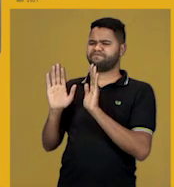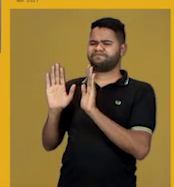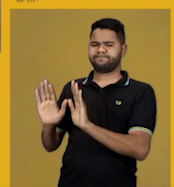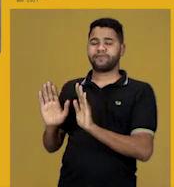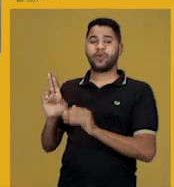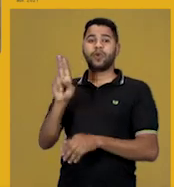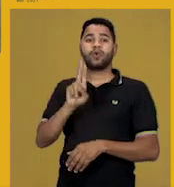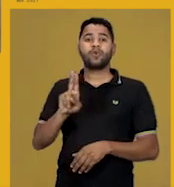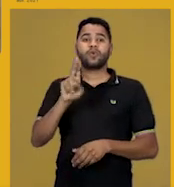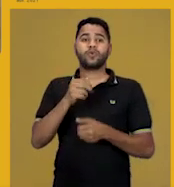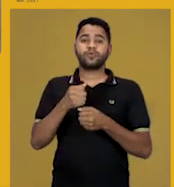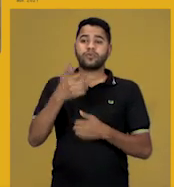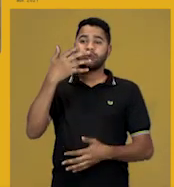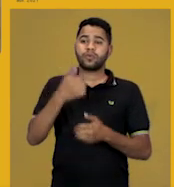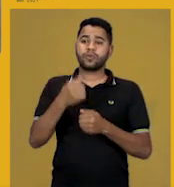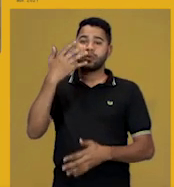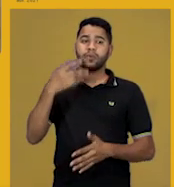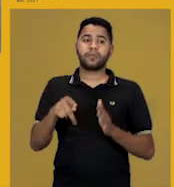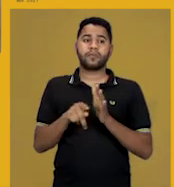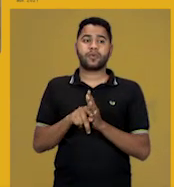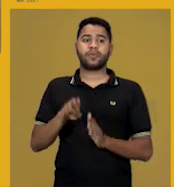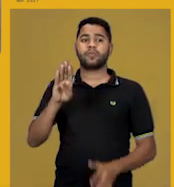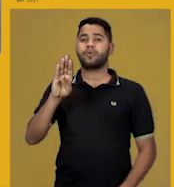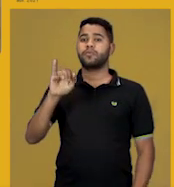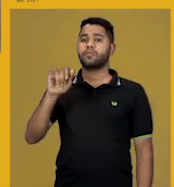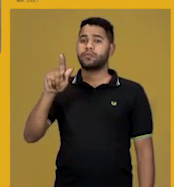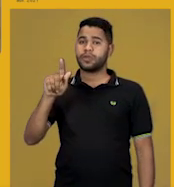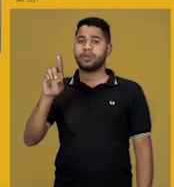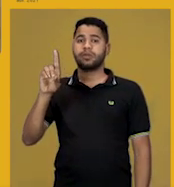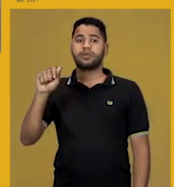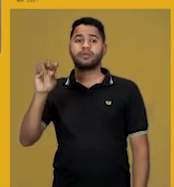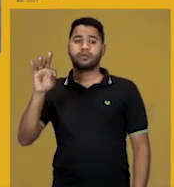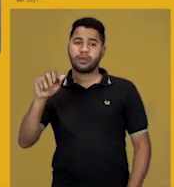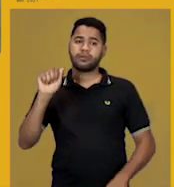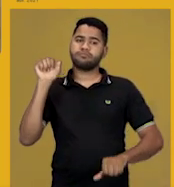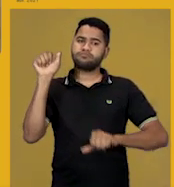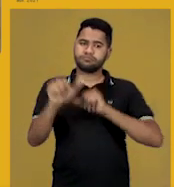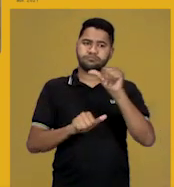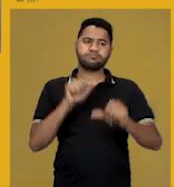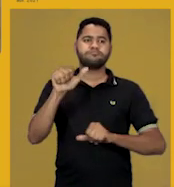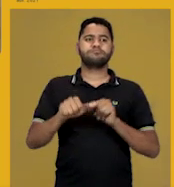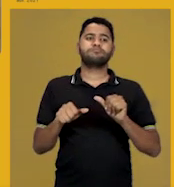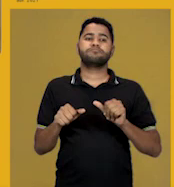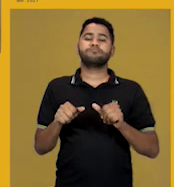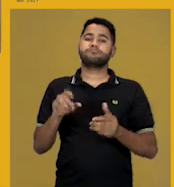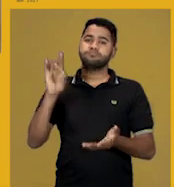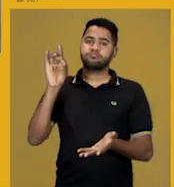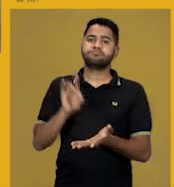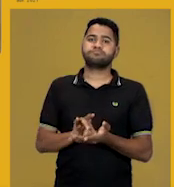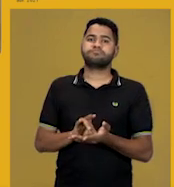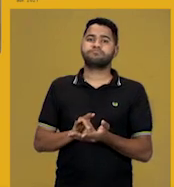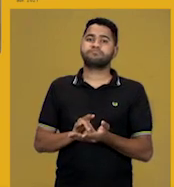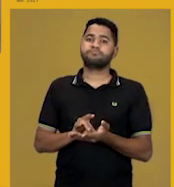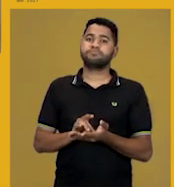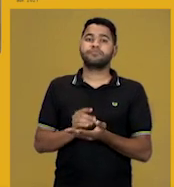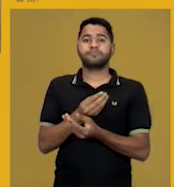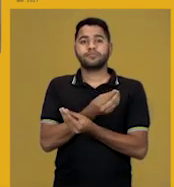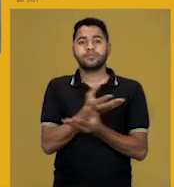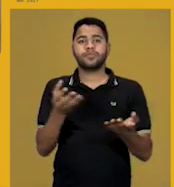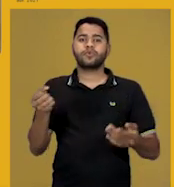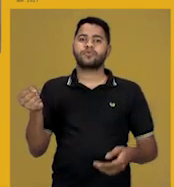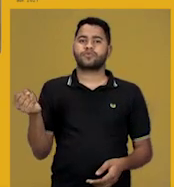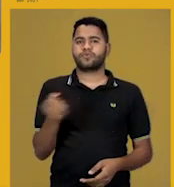O uso de dados de Big Data vai revolucionar as matrizes origem-destino, trazendo